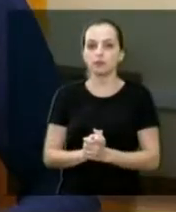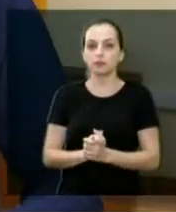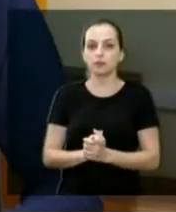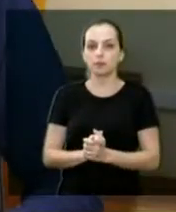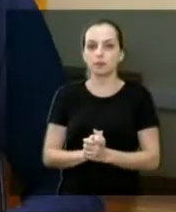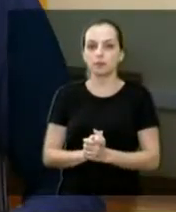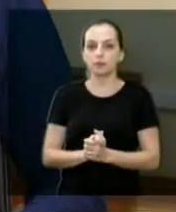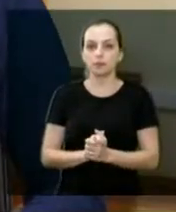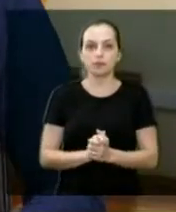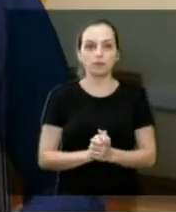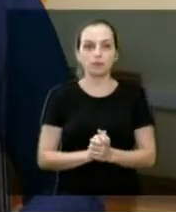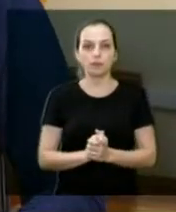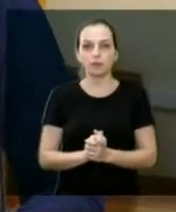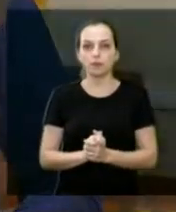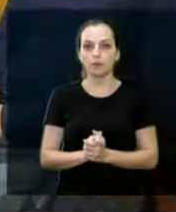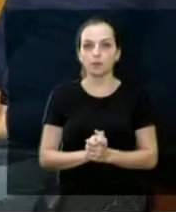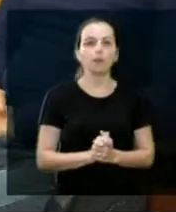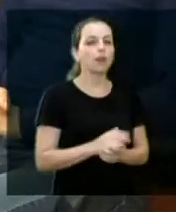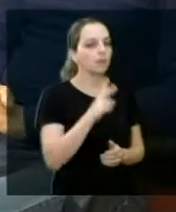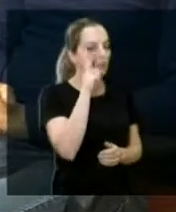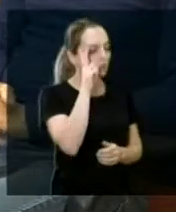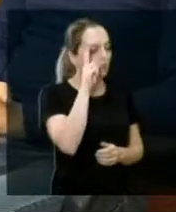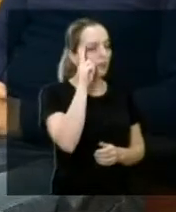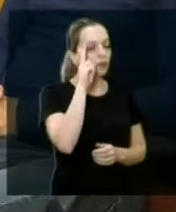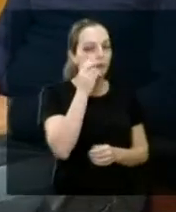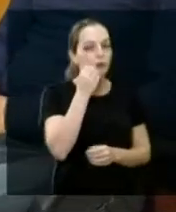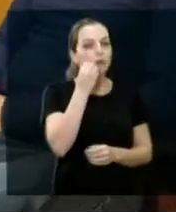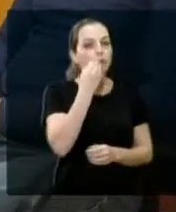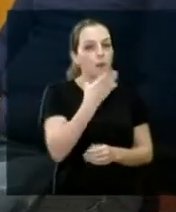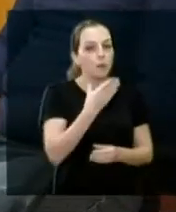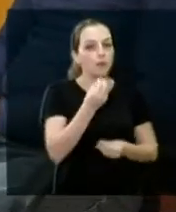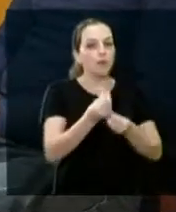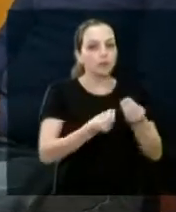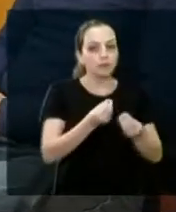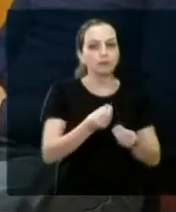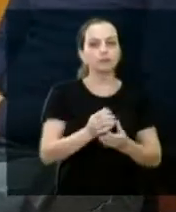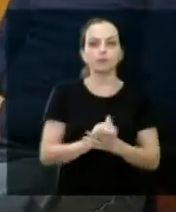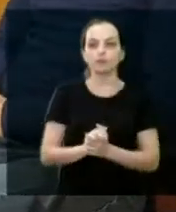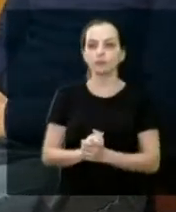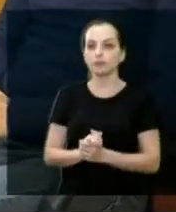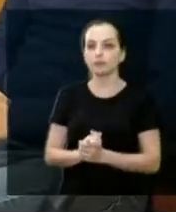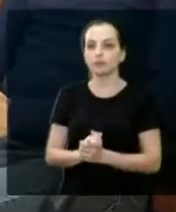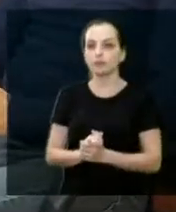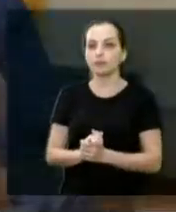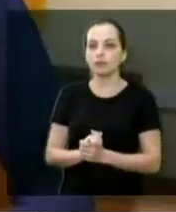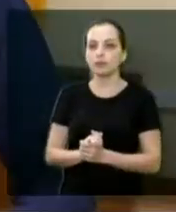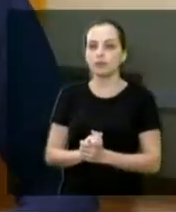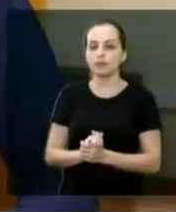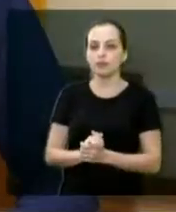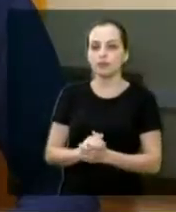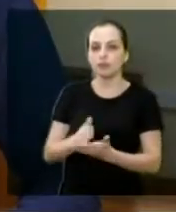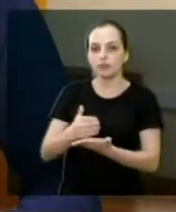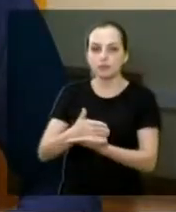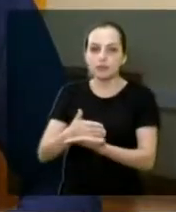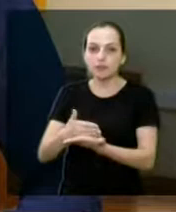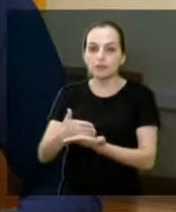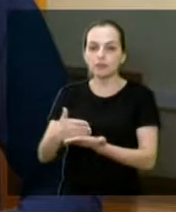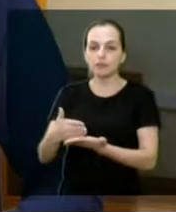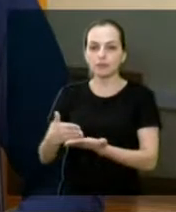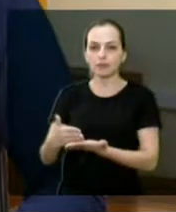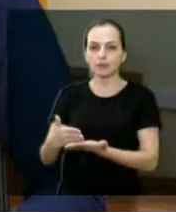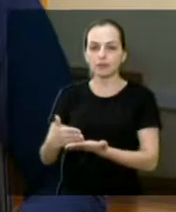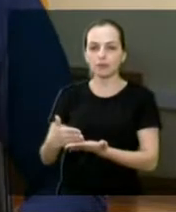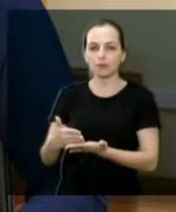contar aqui, né? Pode, essa história é boa, hein? É bom você aprender línguas. Foi bem no início, eu fui fazer